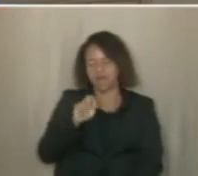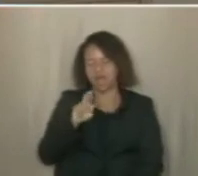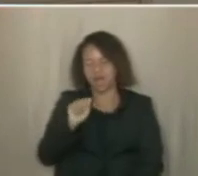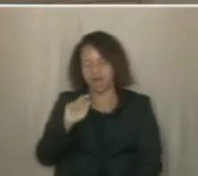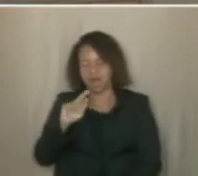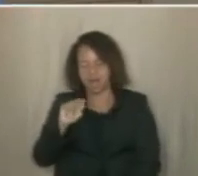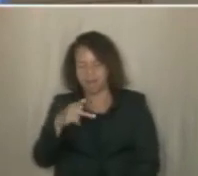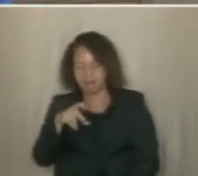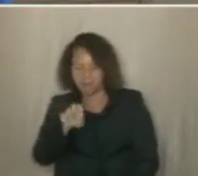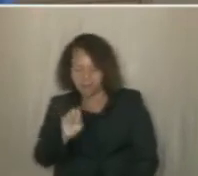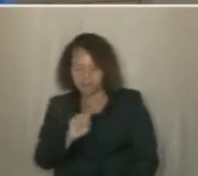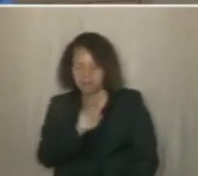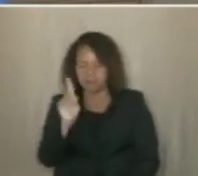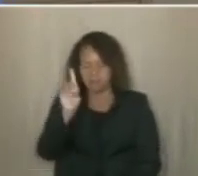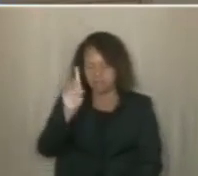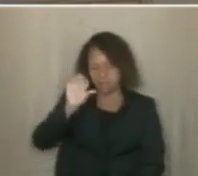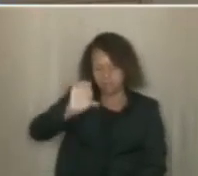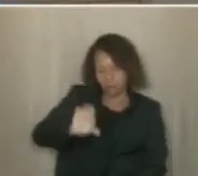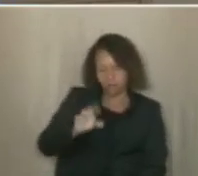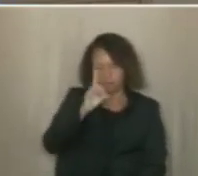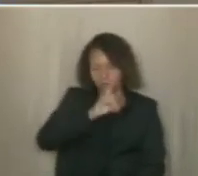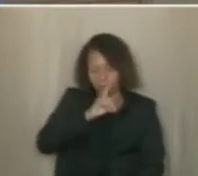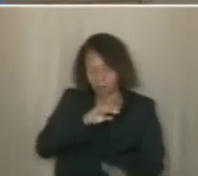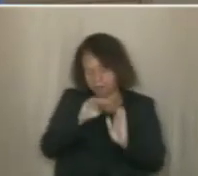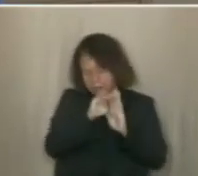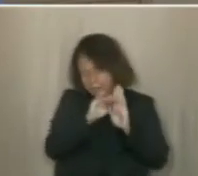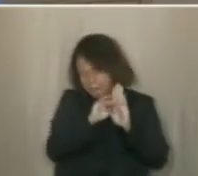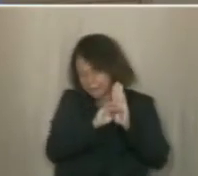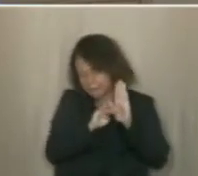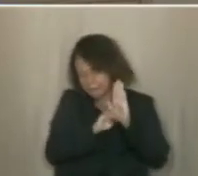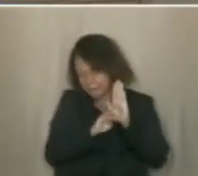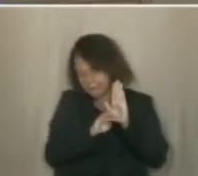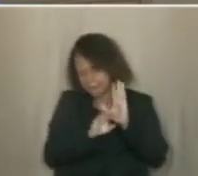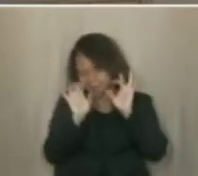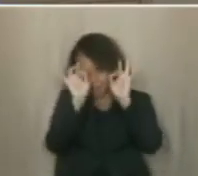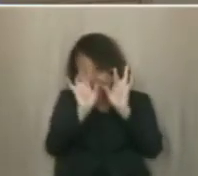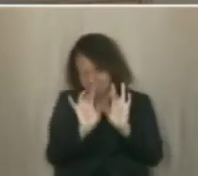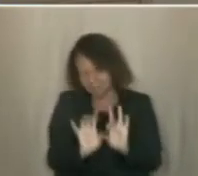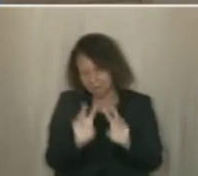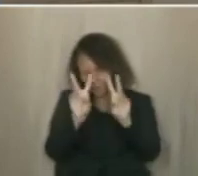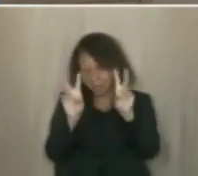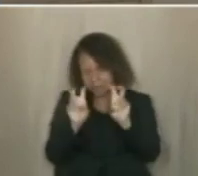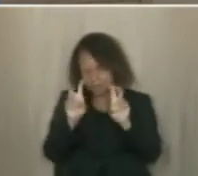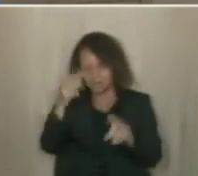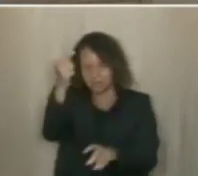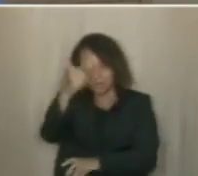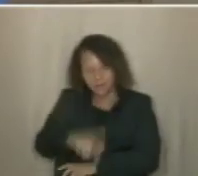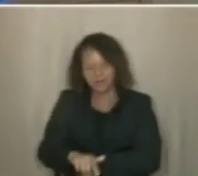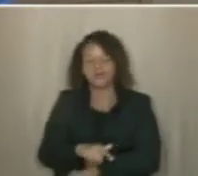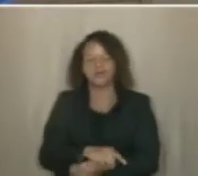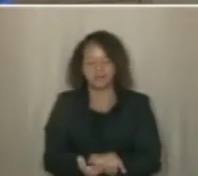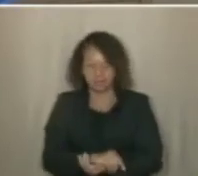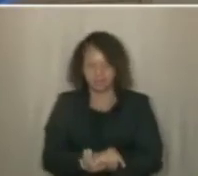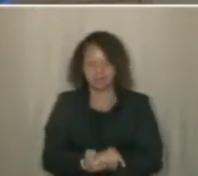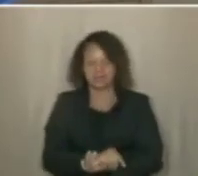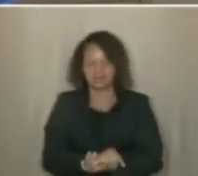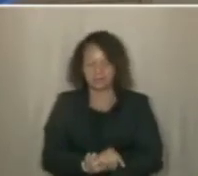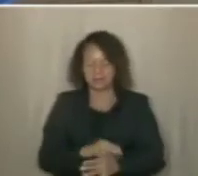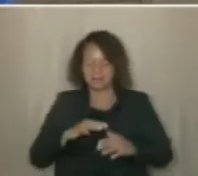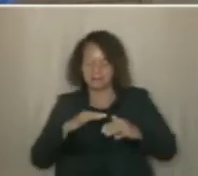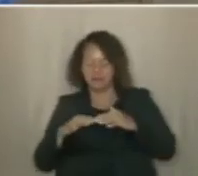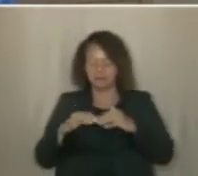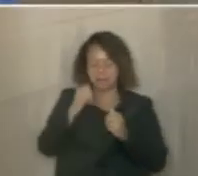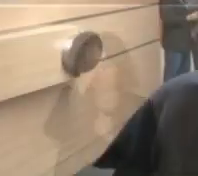dia 19 no domingo com a programação especial cuja temática mais uma vez será o